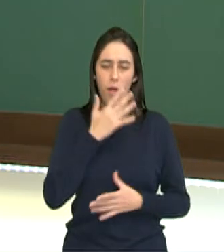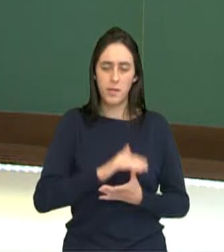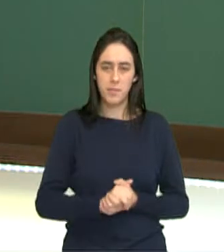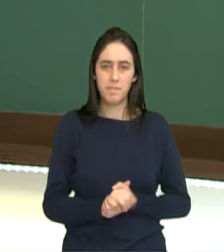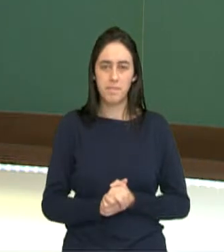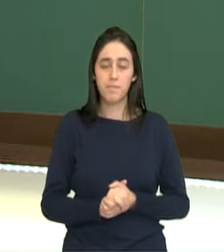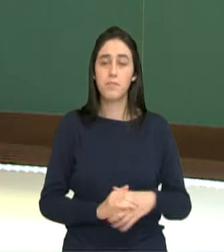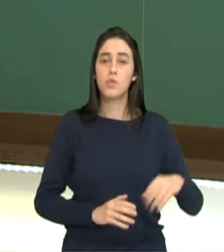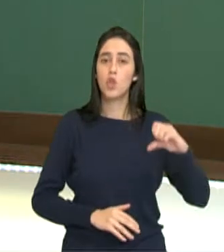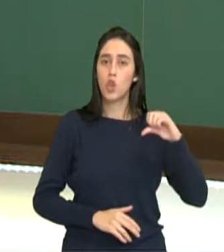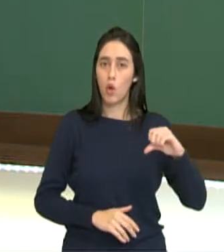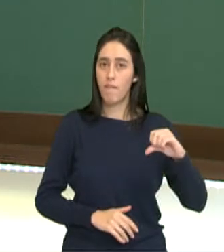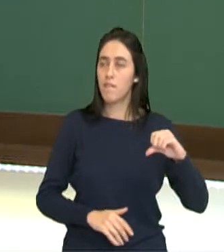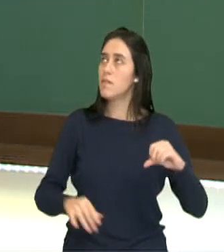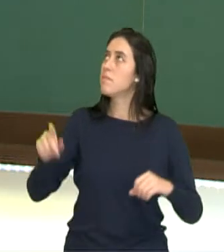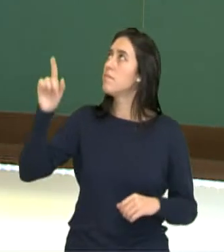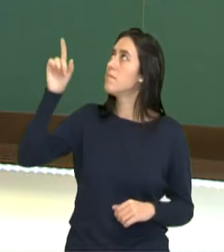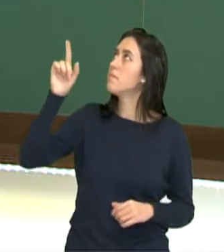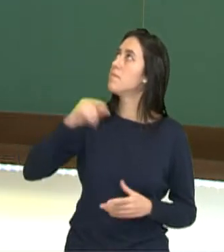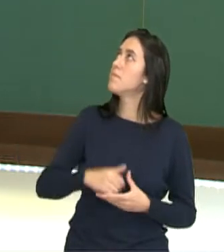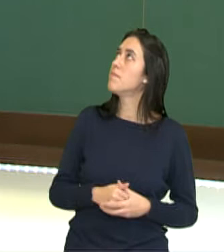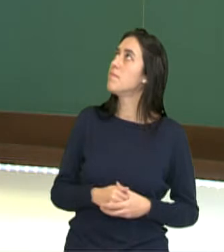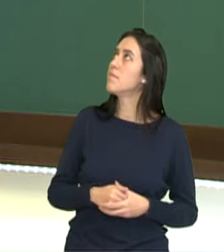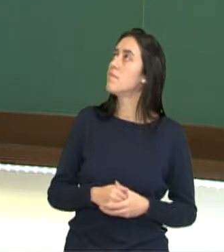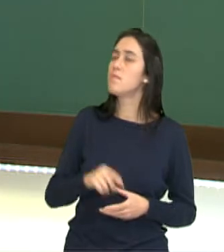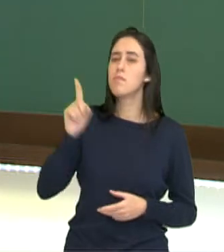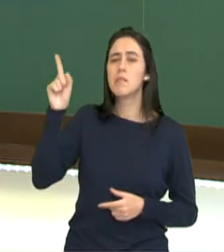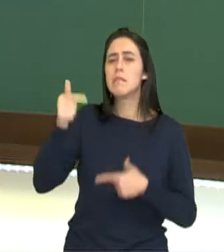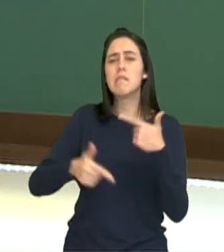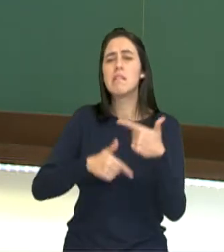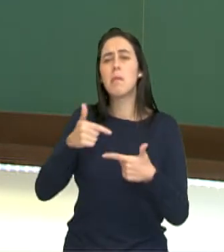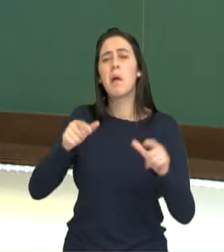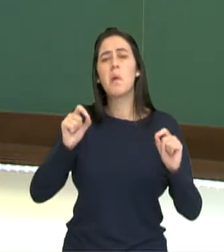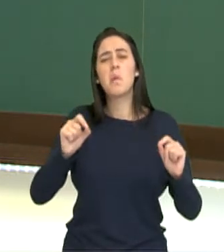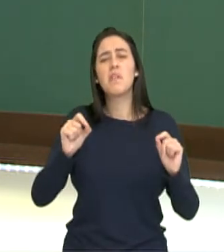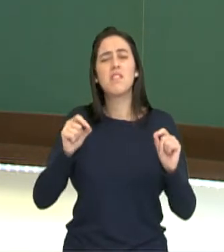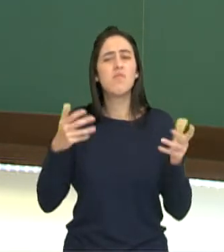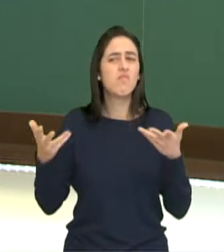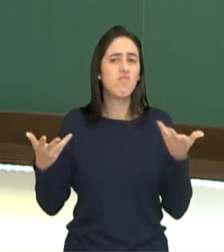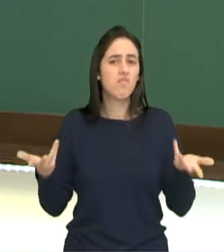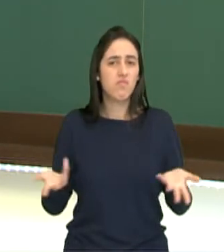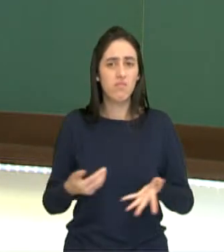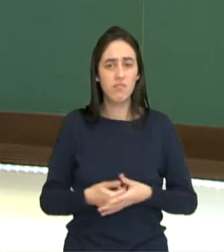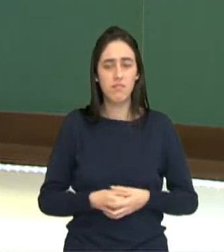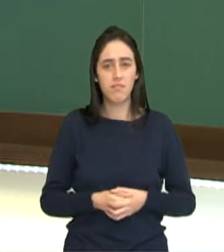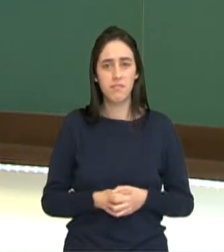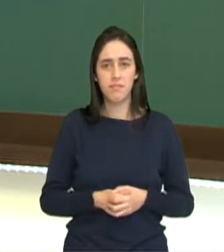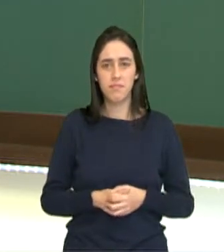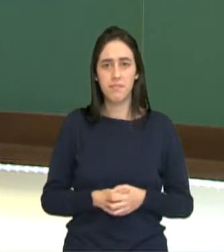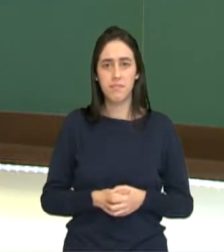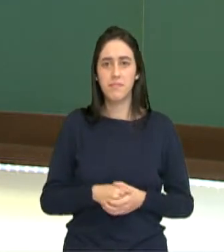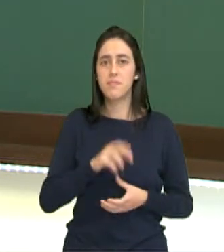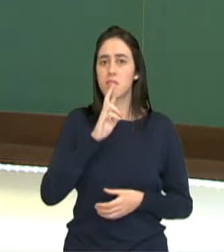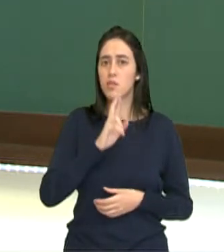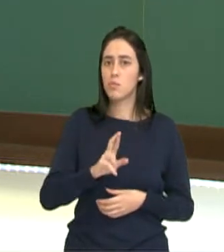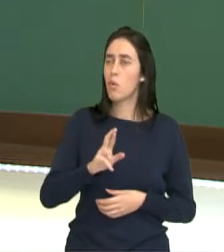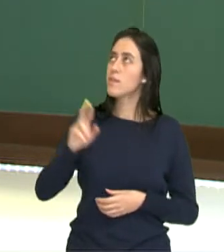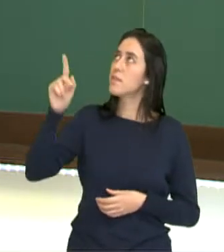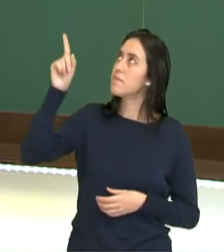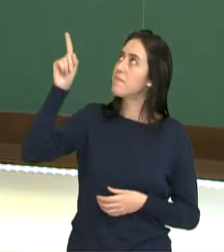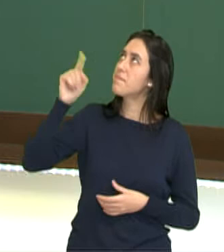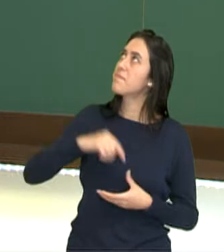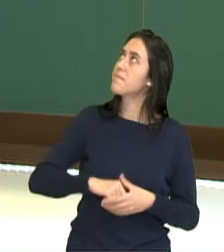say about his work? Né? O que se pode dizer sobre o seu trabalho? His work dialogues with urbanization,